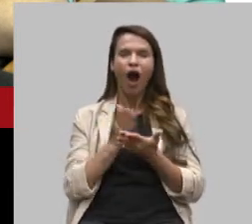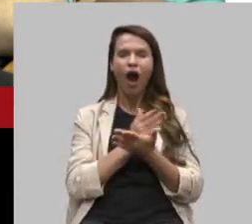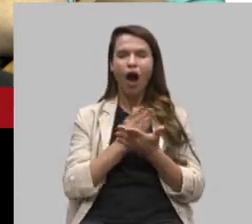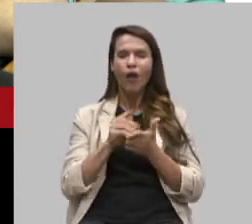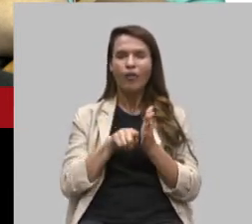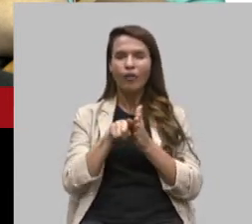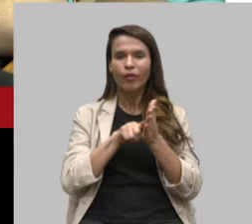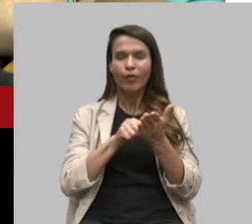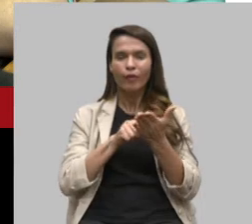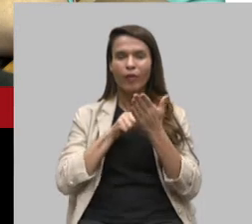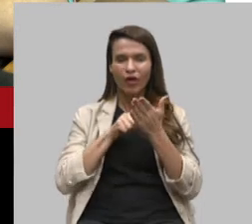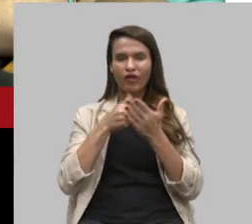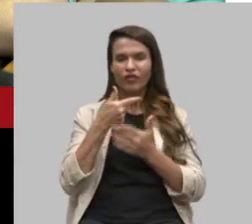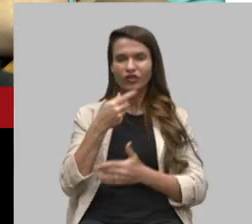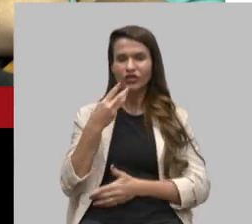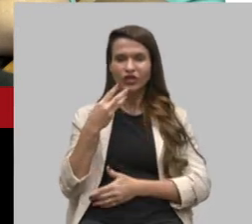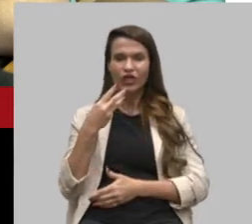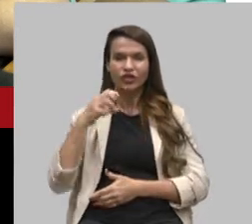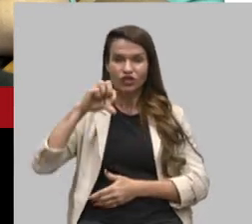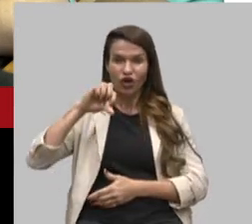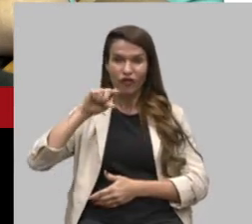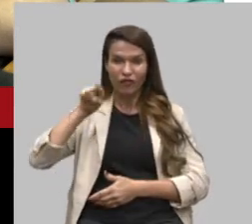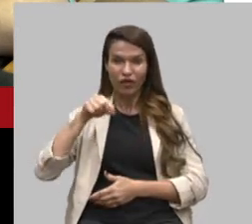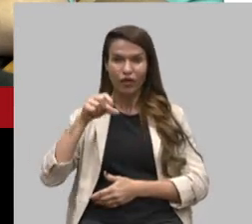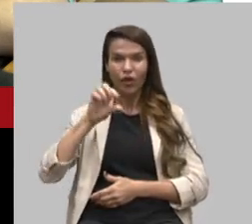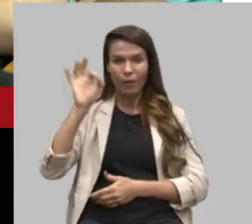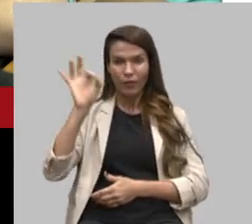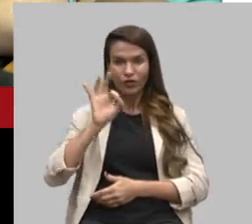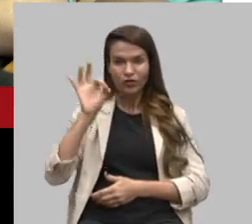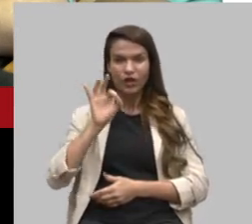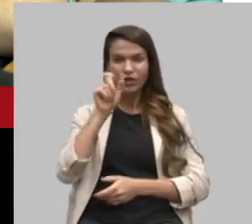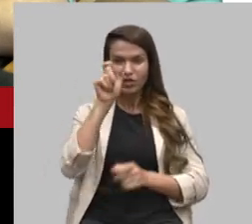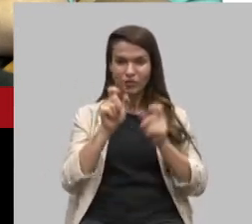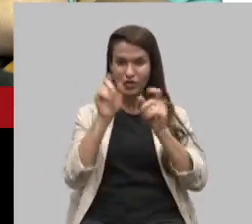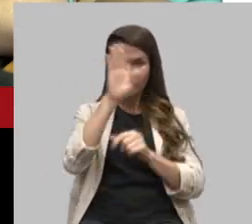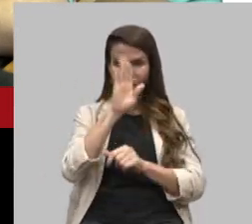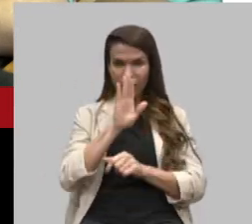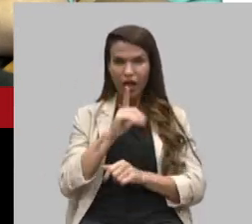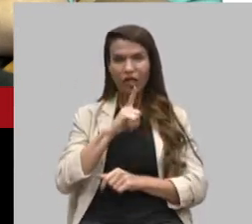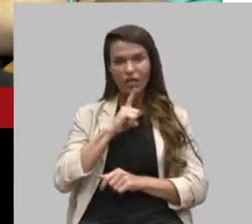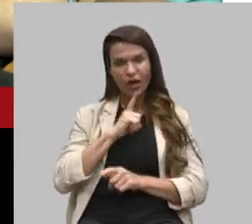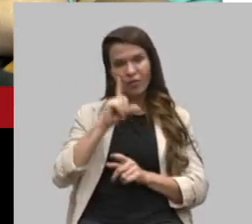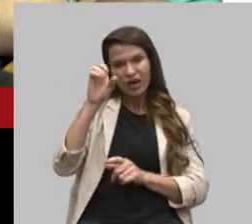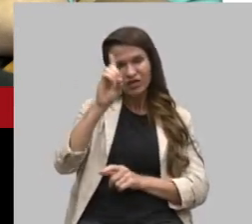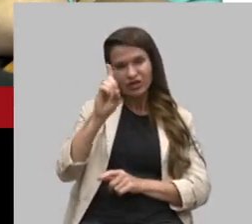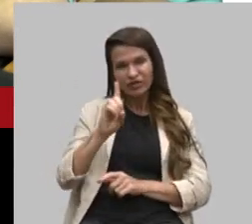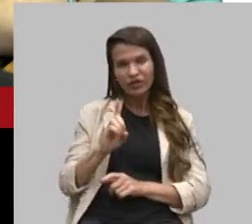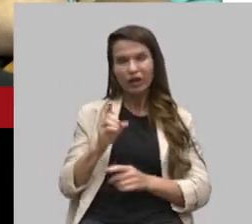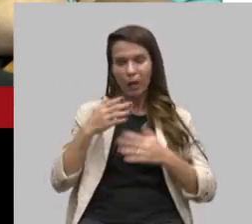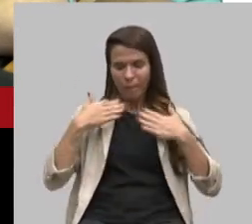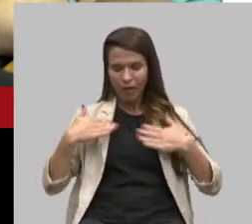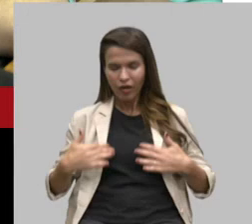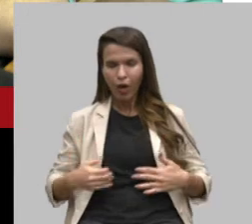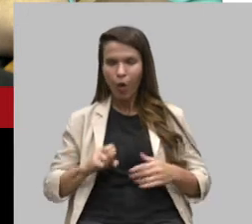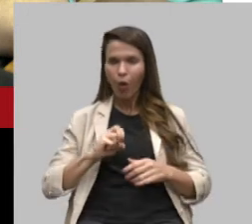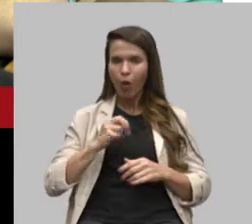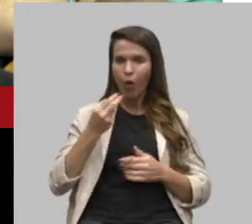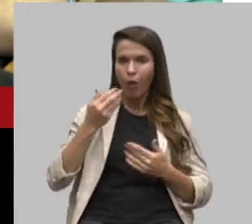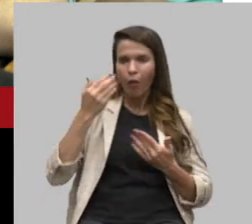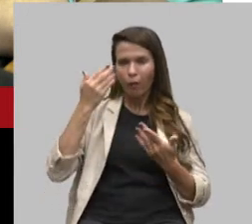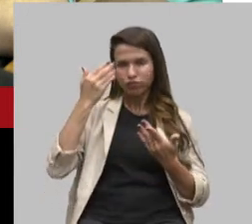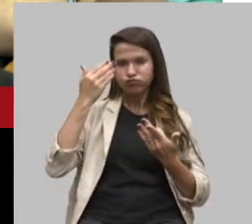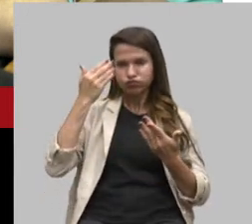de 23,9 das pessoas brasileiras T alguma deficiência física ou psicológica alguma coisa do